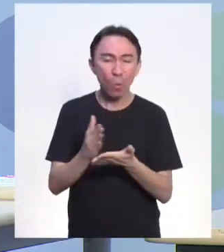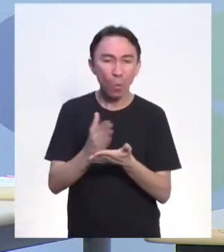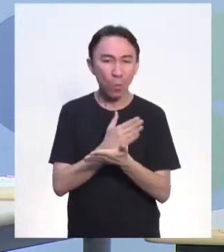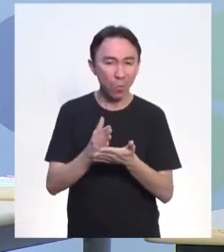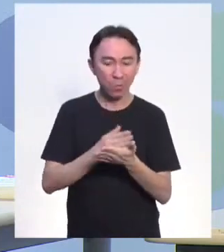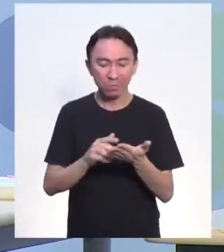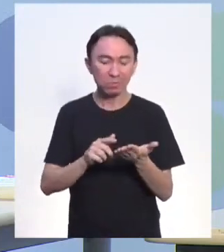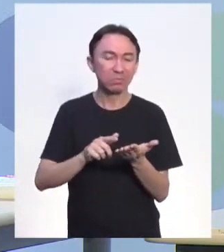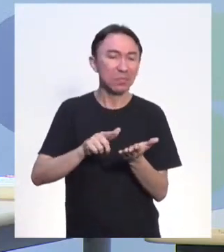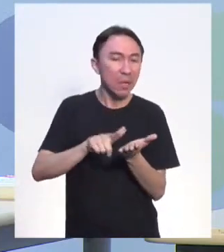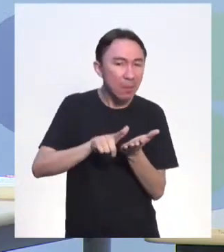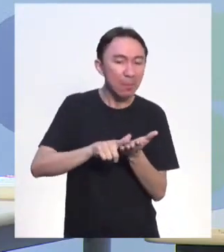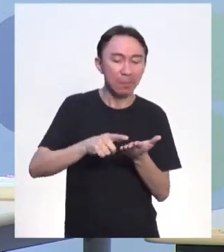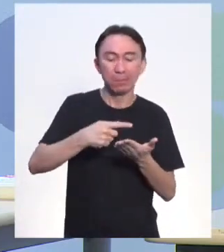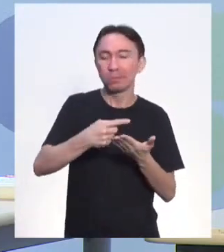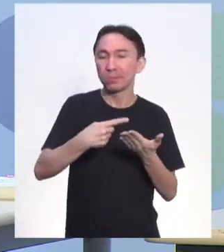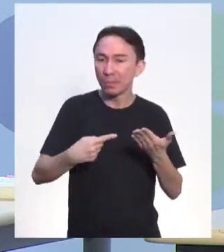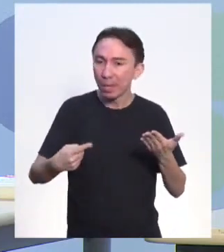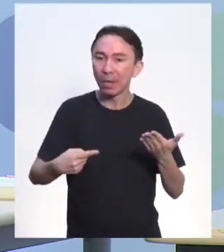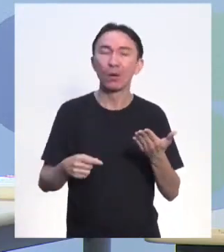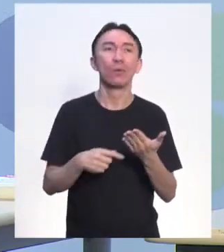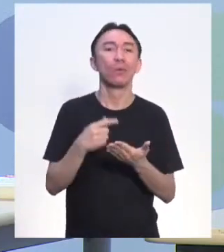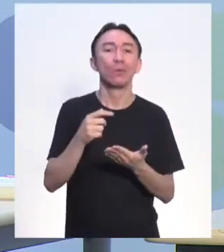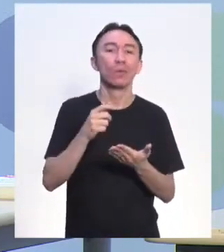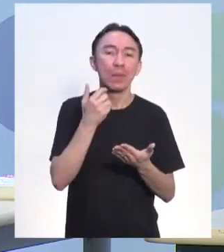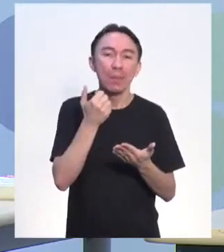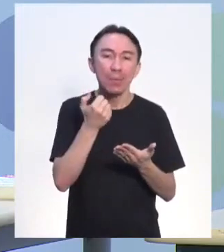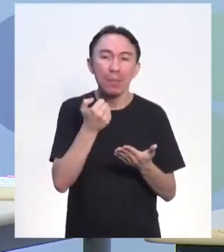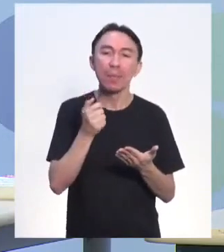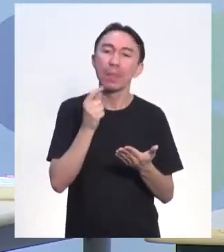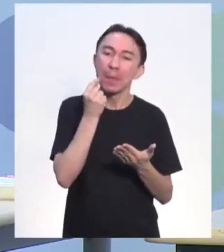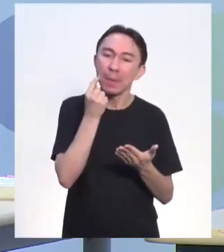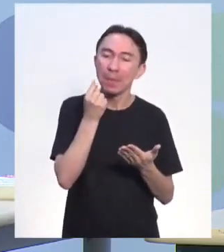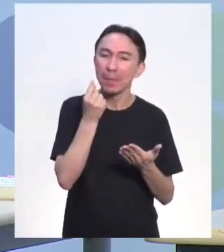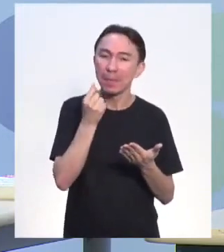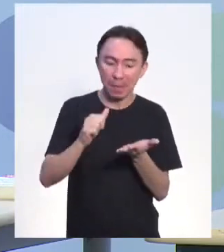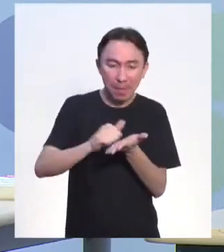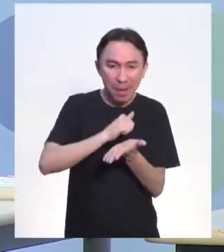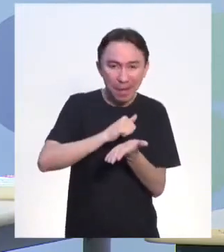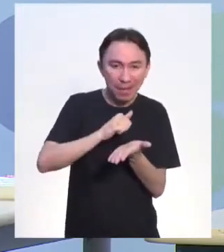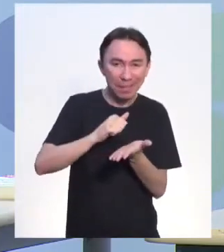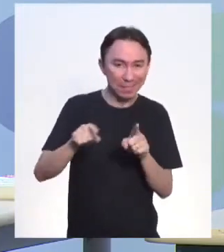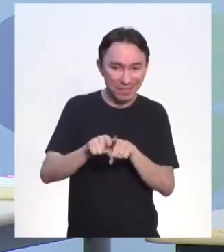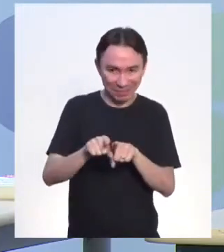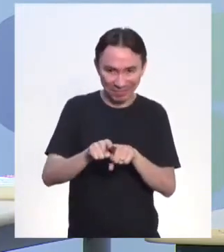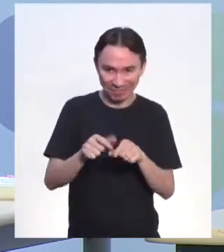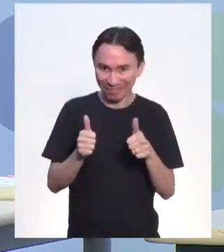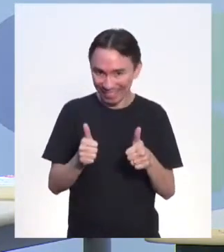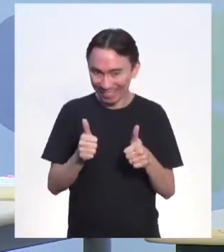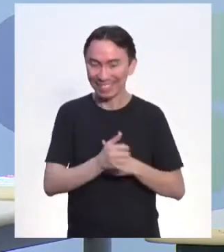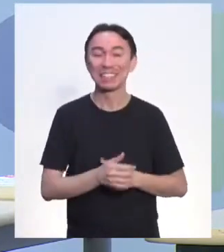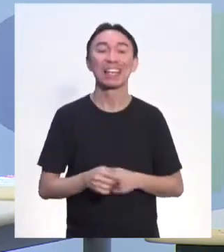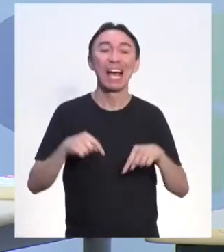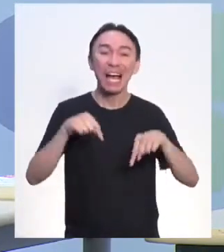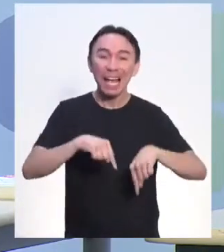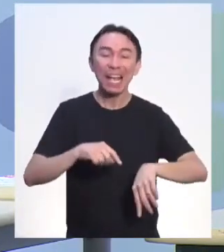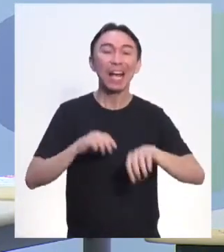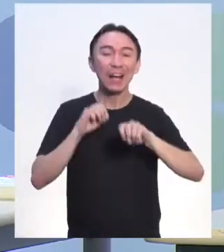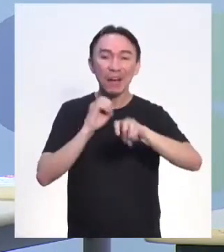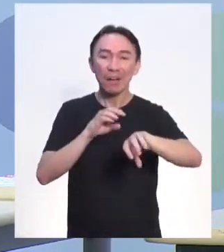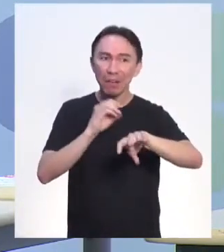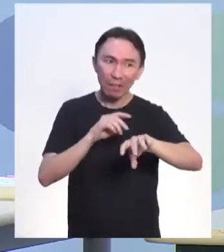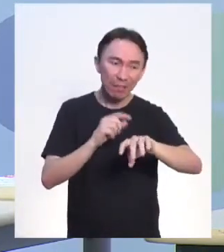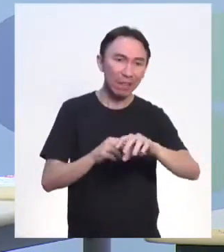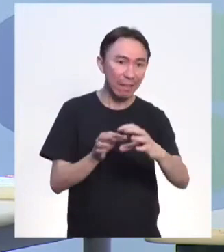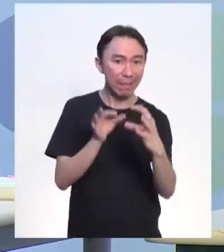a aula: lápis, borracha, caneta e folhas para anotação. Ok? Lembrando que essa aula de hoje tem relação com a última